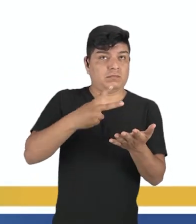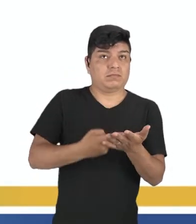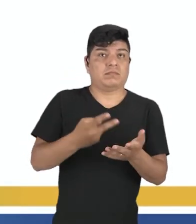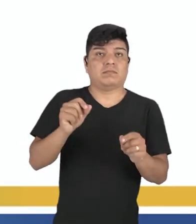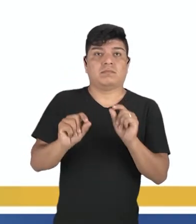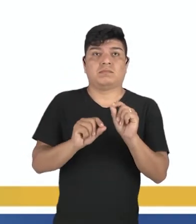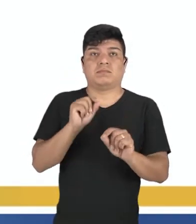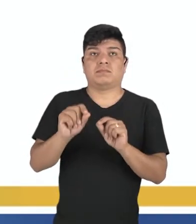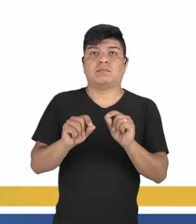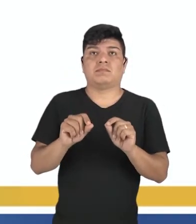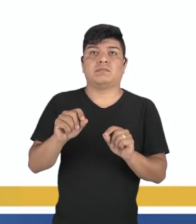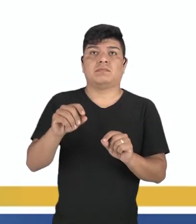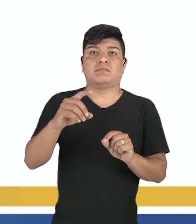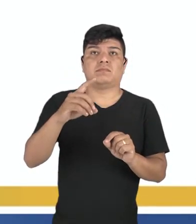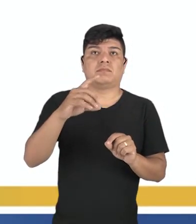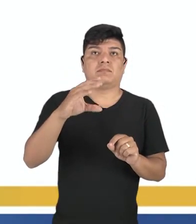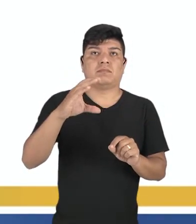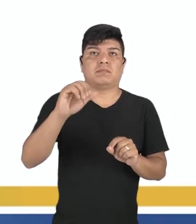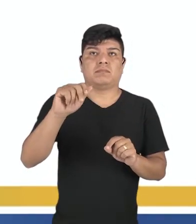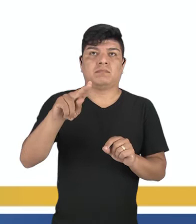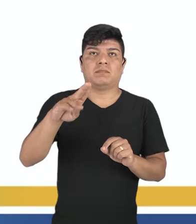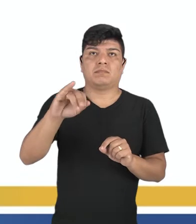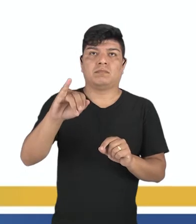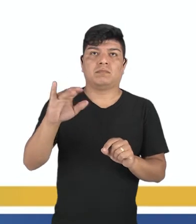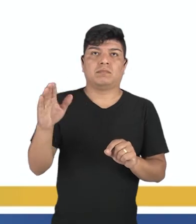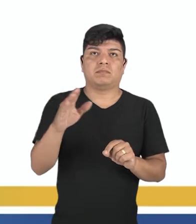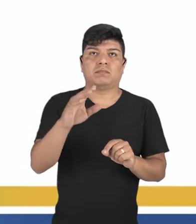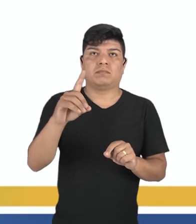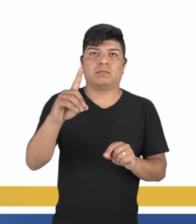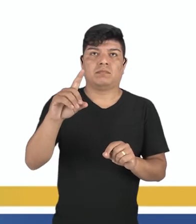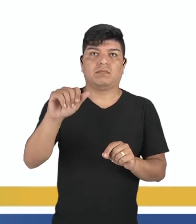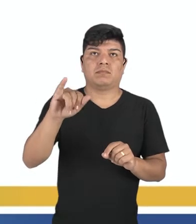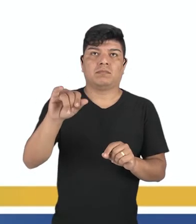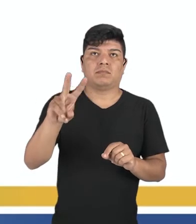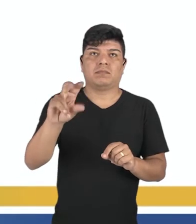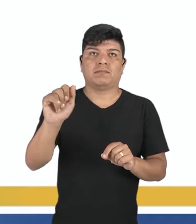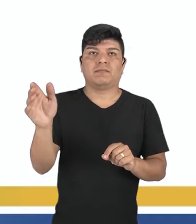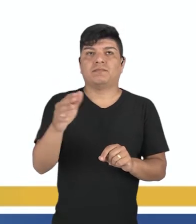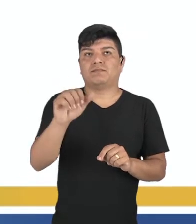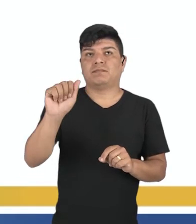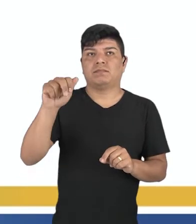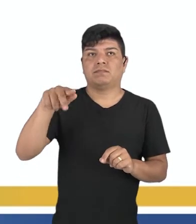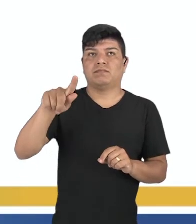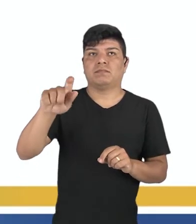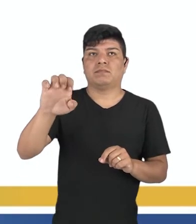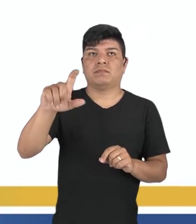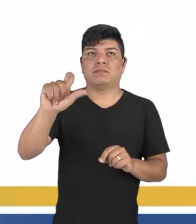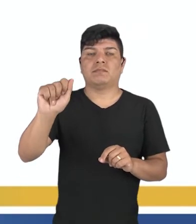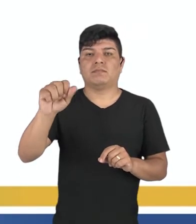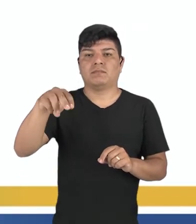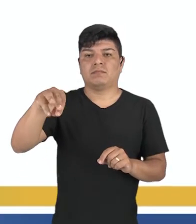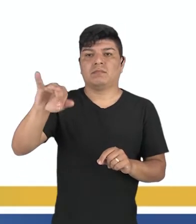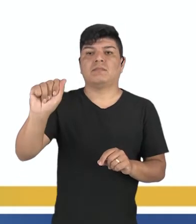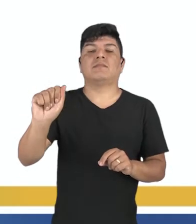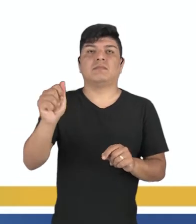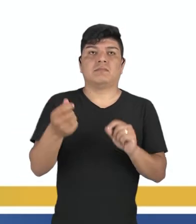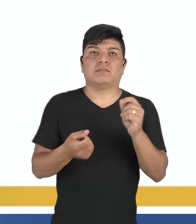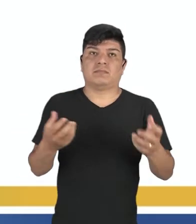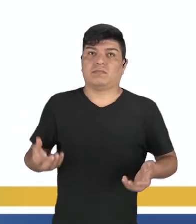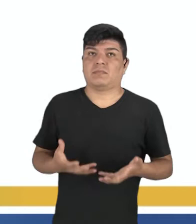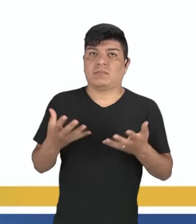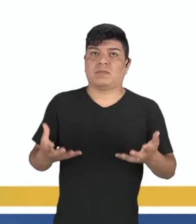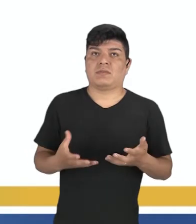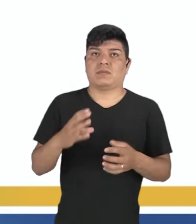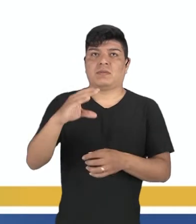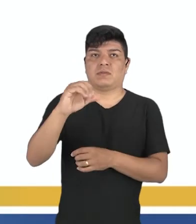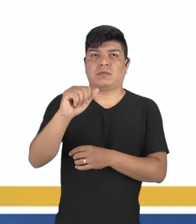Dalva de Oliveira, Calbi Peixoto e Ângela Maria. O início dos anos 50 também são destacados pela influência de